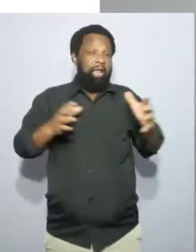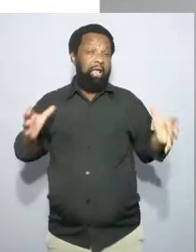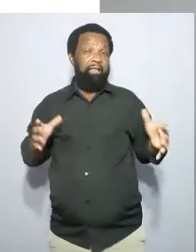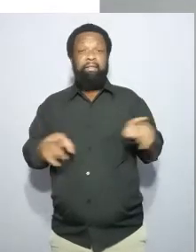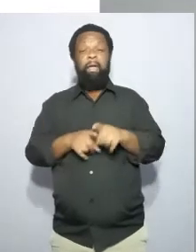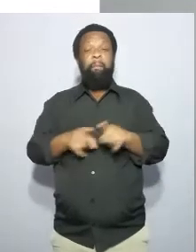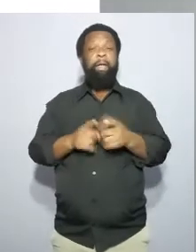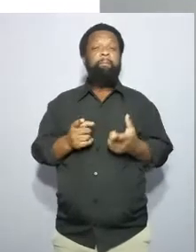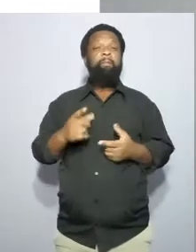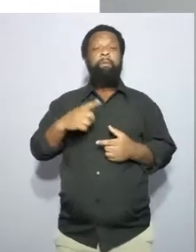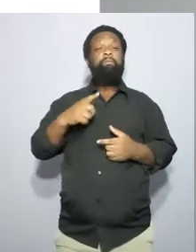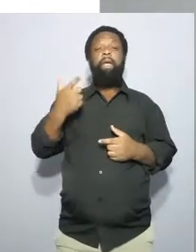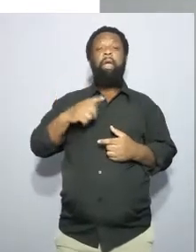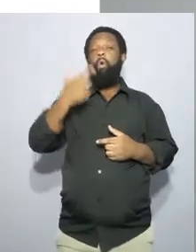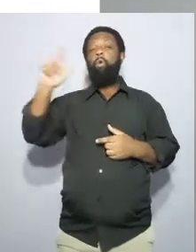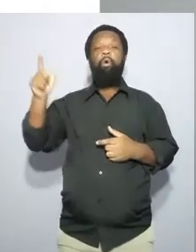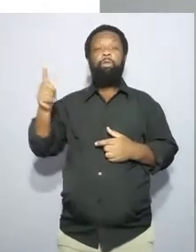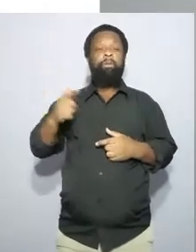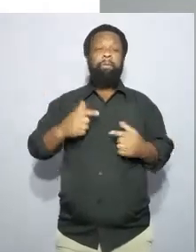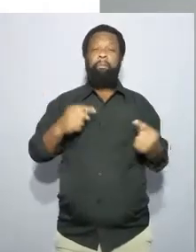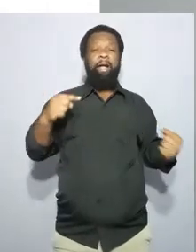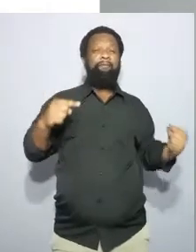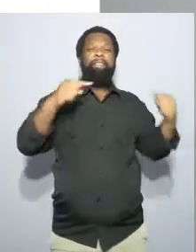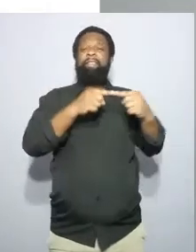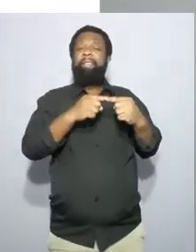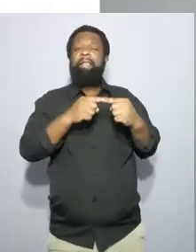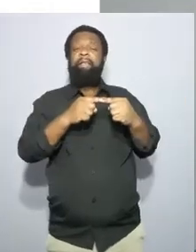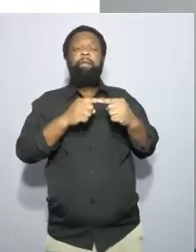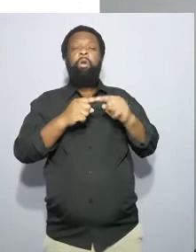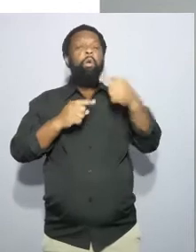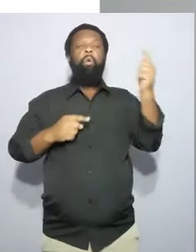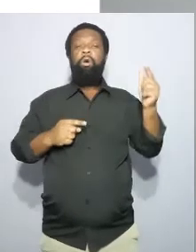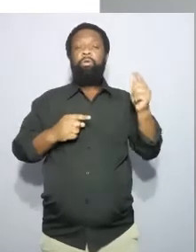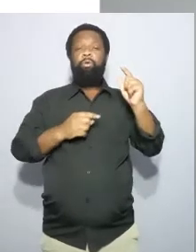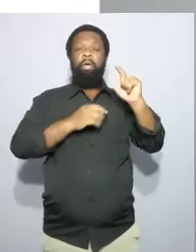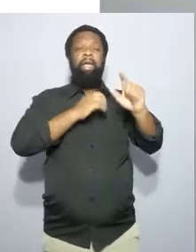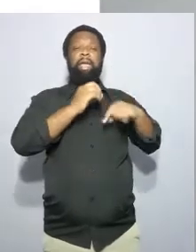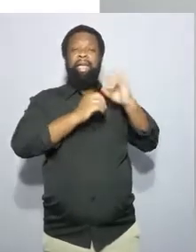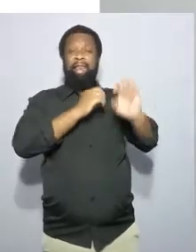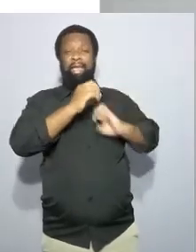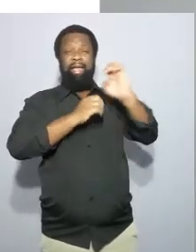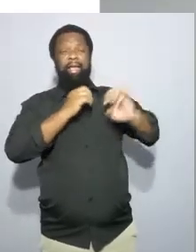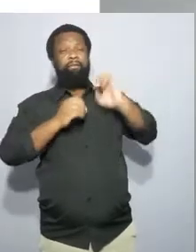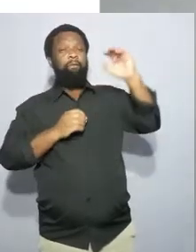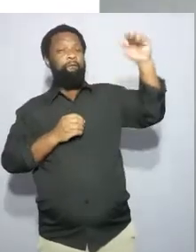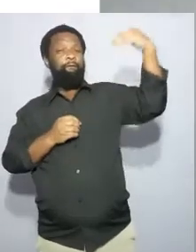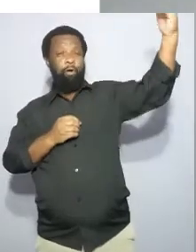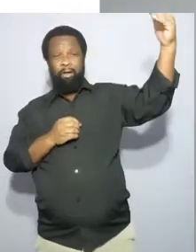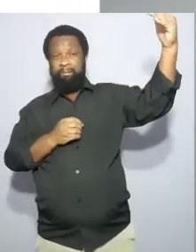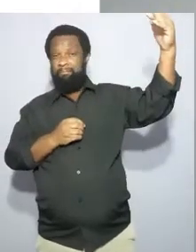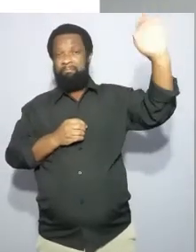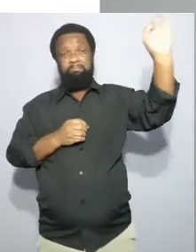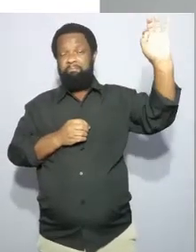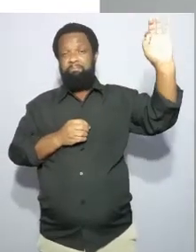atrair bem, não vai ter uma afinidade grande com o elétron que está fora da eletrosfera. Então,